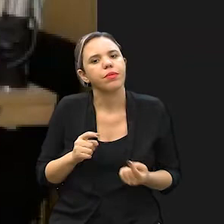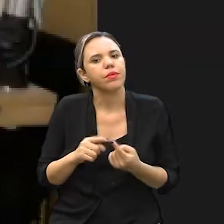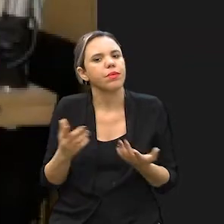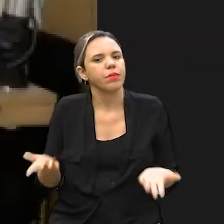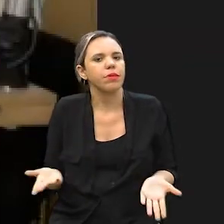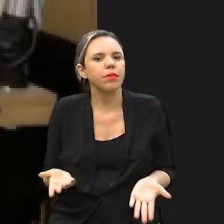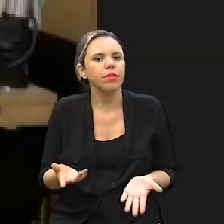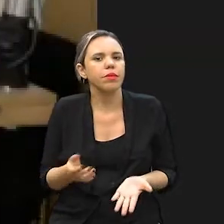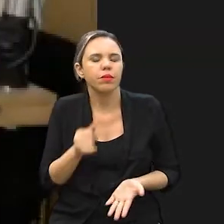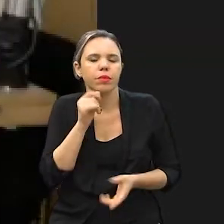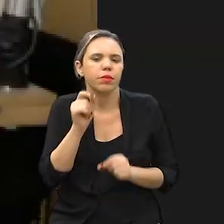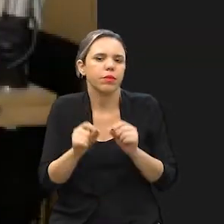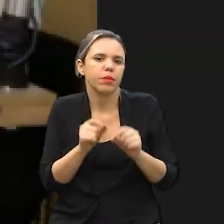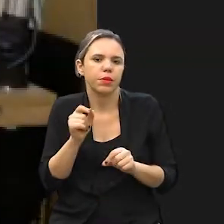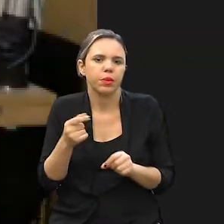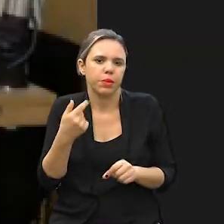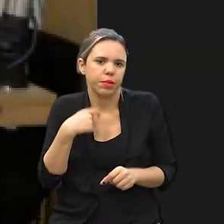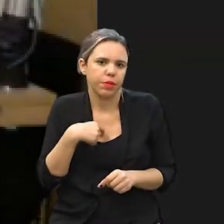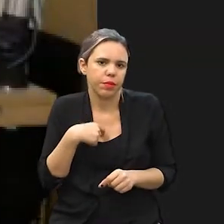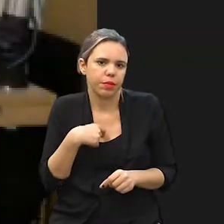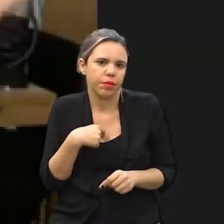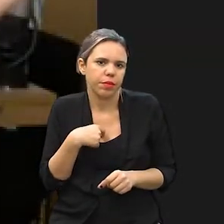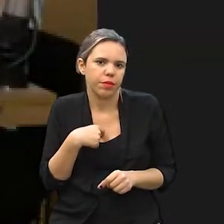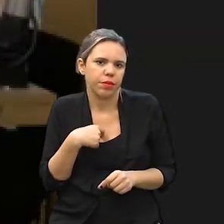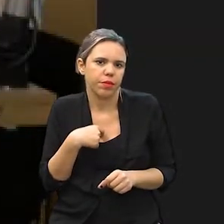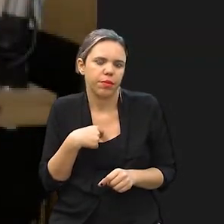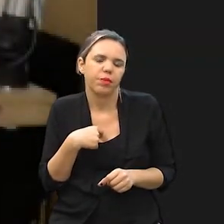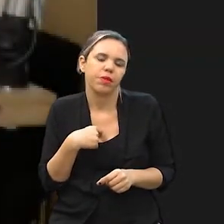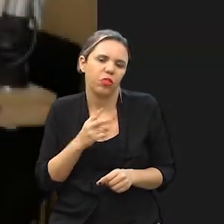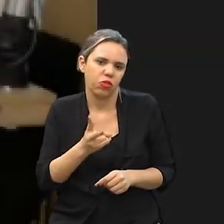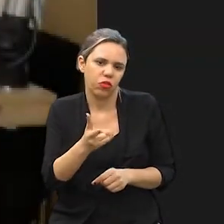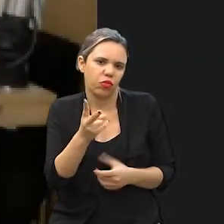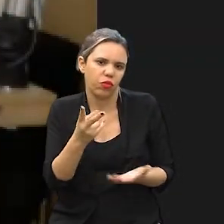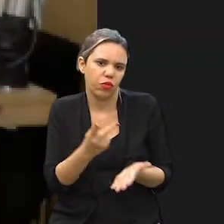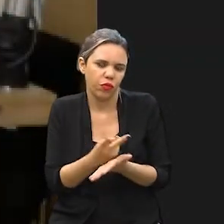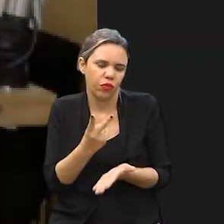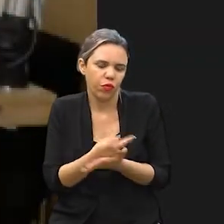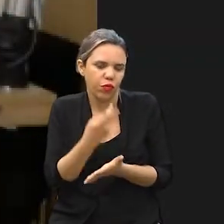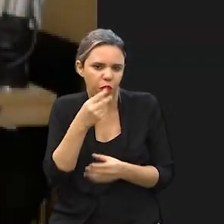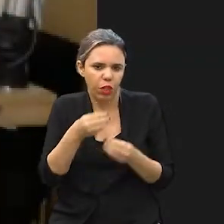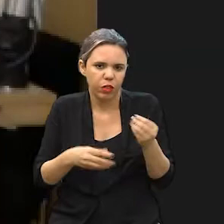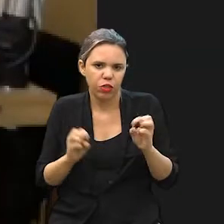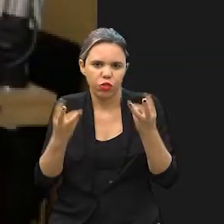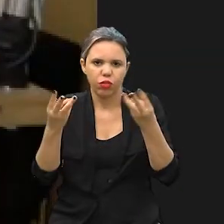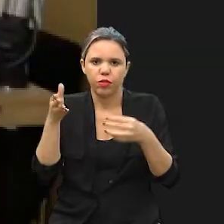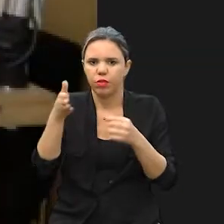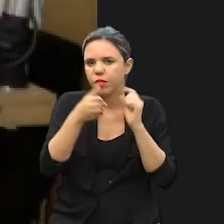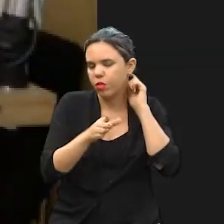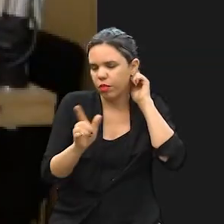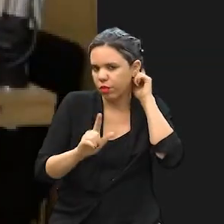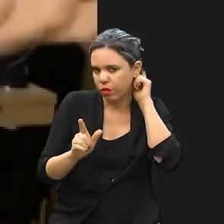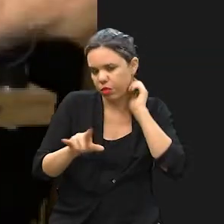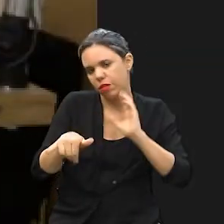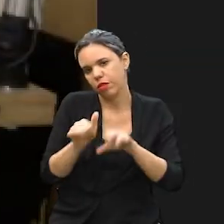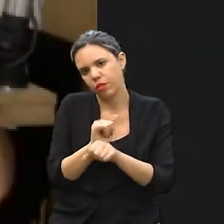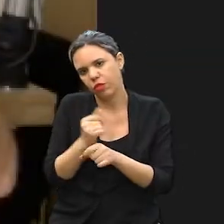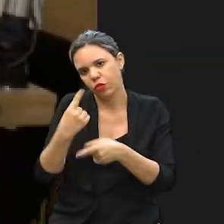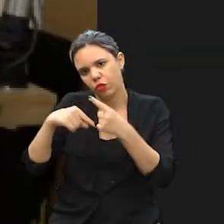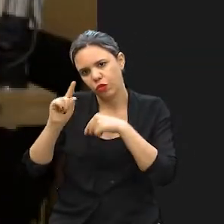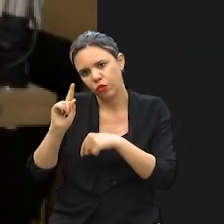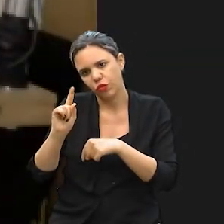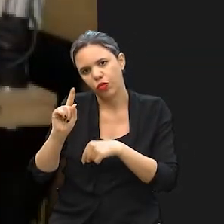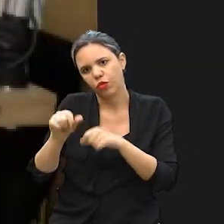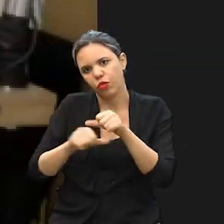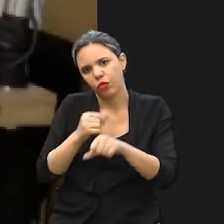sentido, sabe? E eu, né, não fujo disso. Faço bastante show. É claro que o canal e todo esse sucesso foi